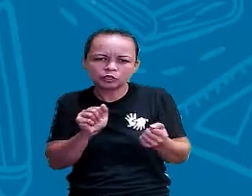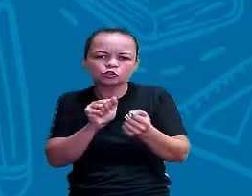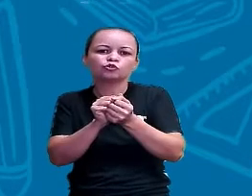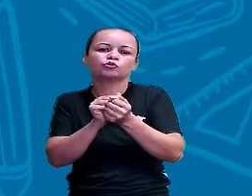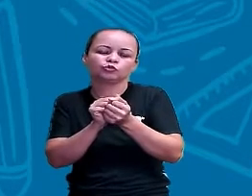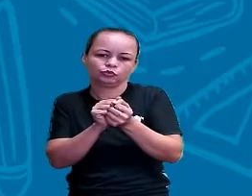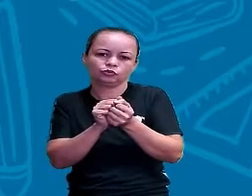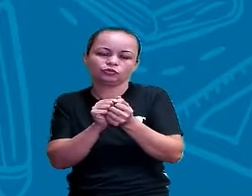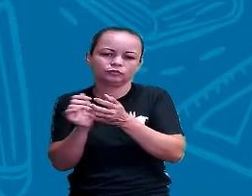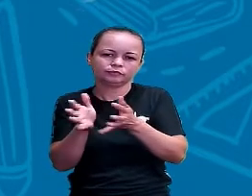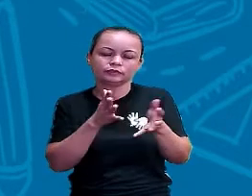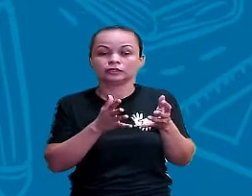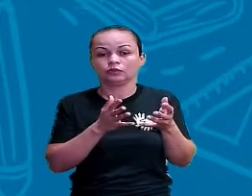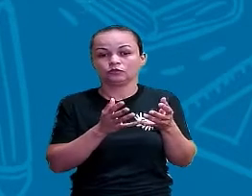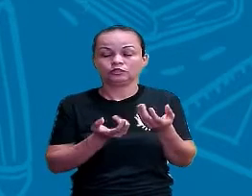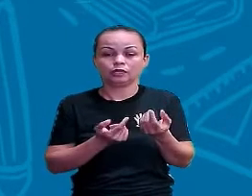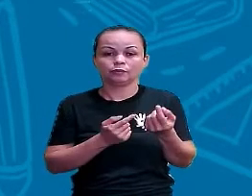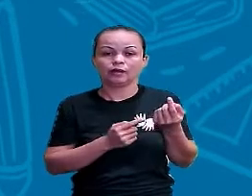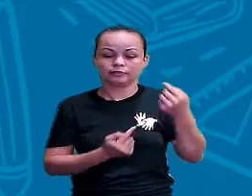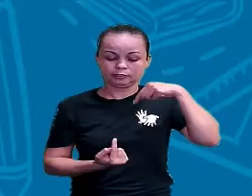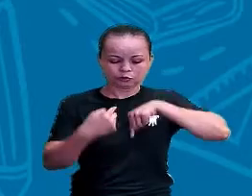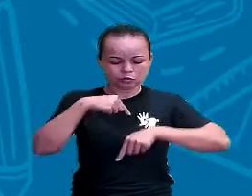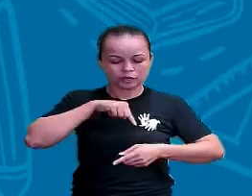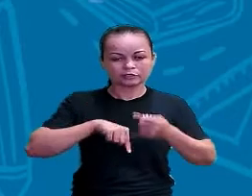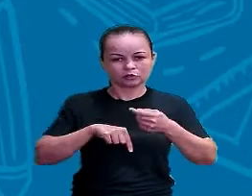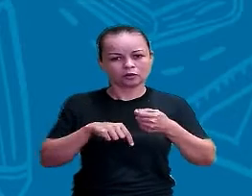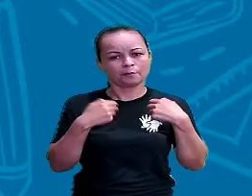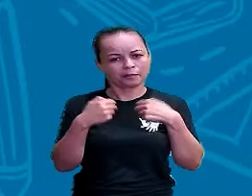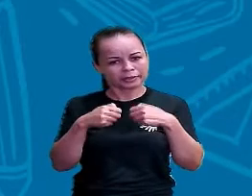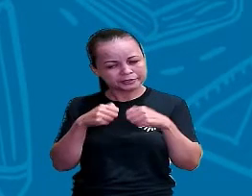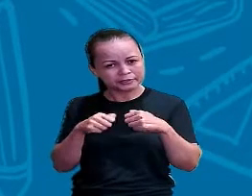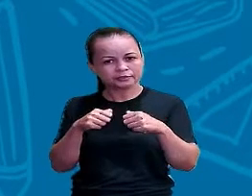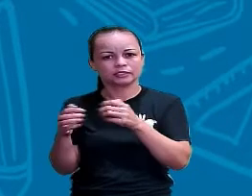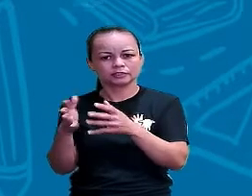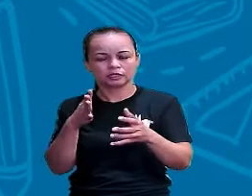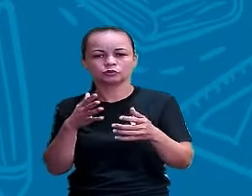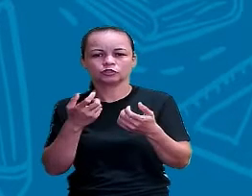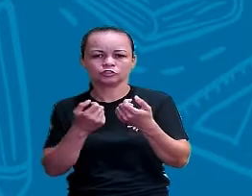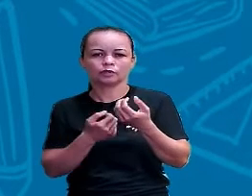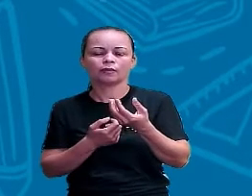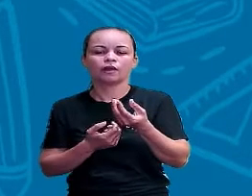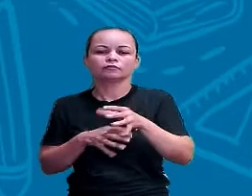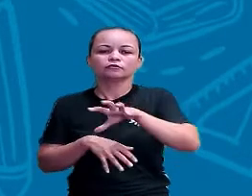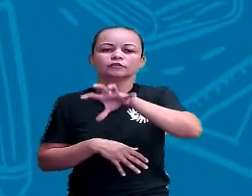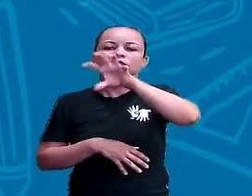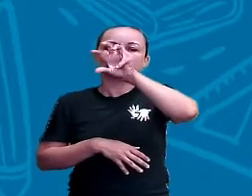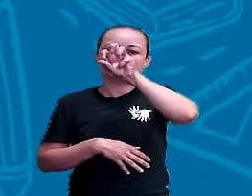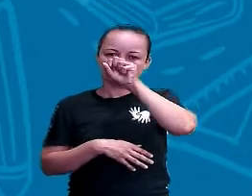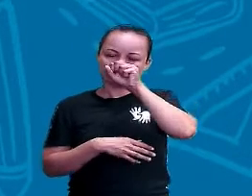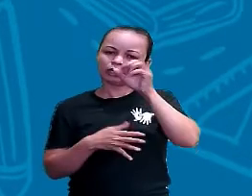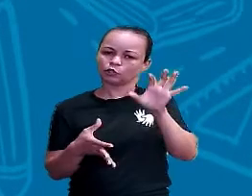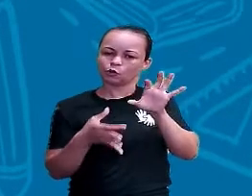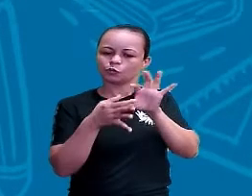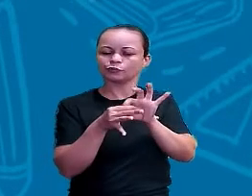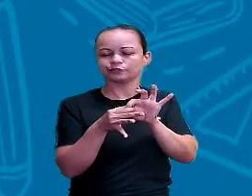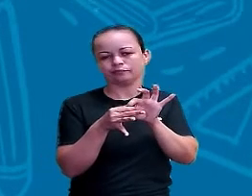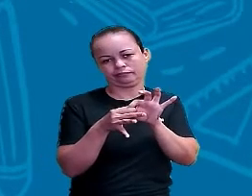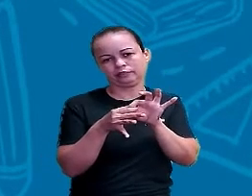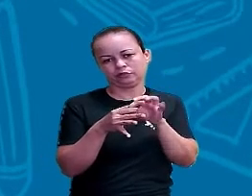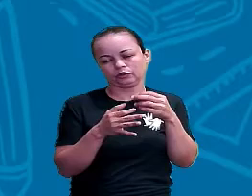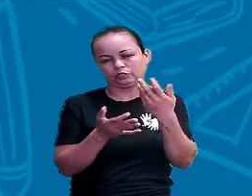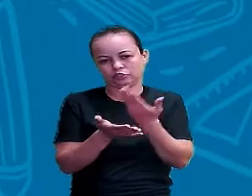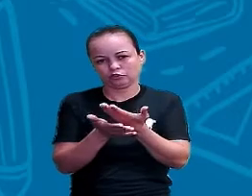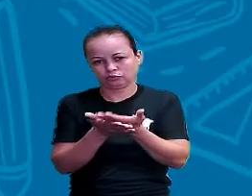tá certo? O sistema circulatório depende do sistema respiratório, que é esse que a gente está trabalhando hoje nessa aula, tá